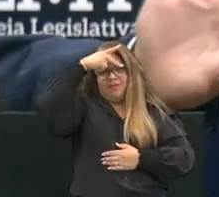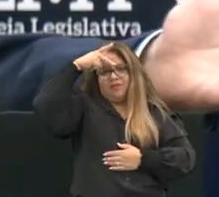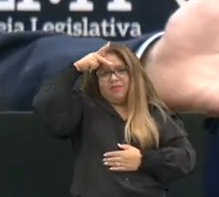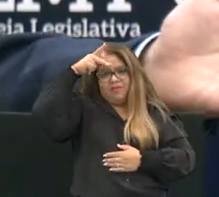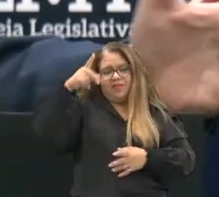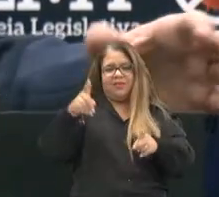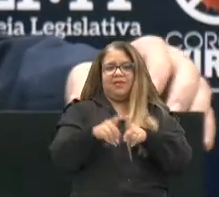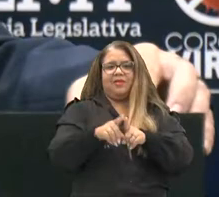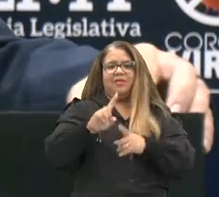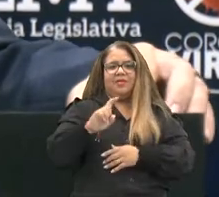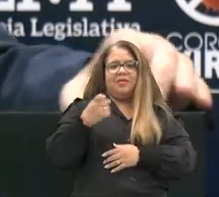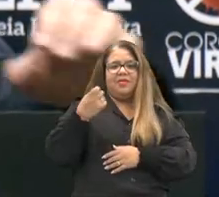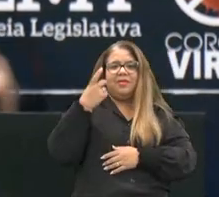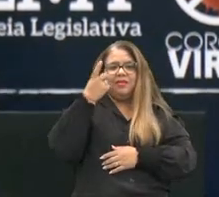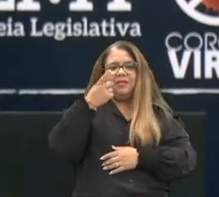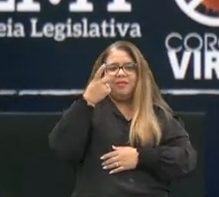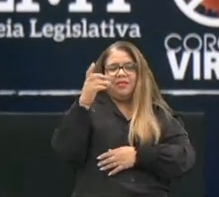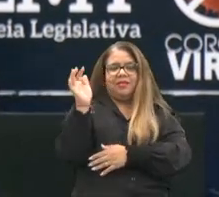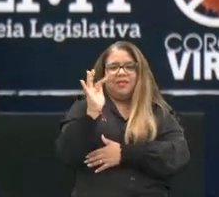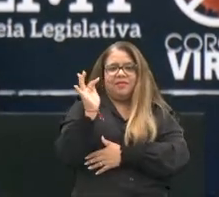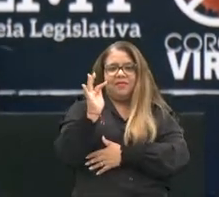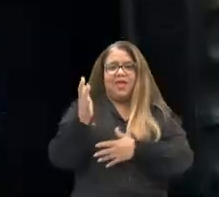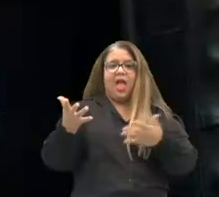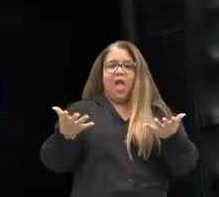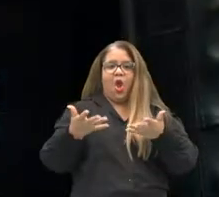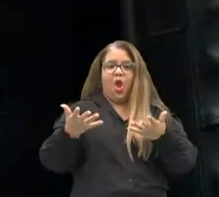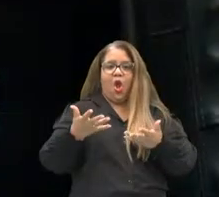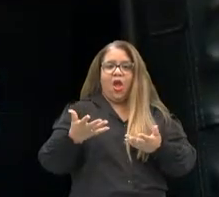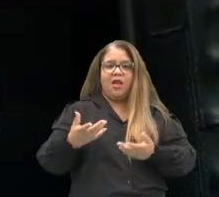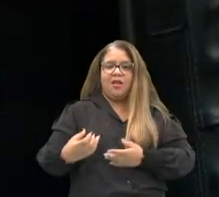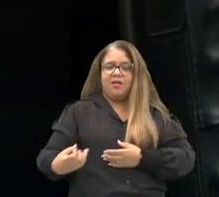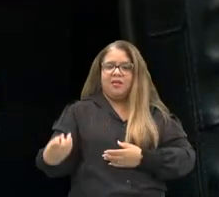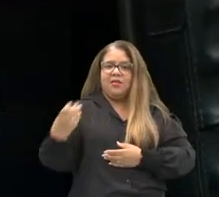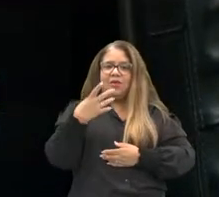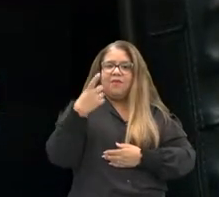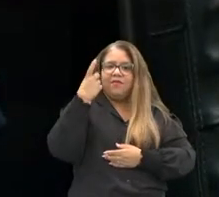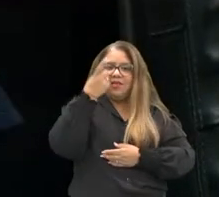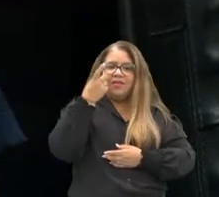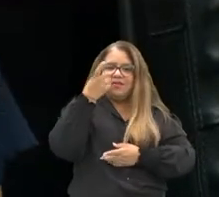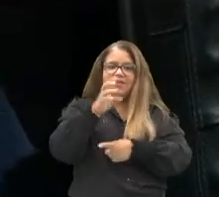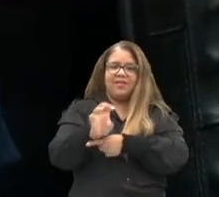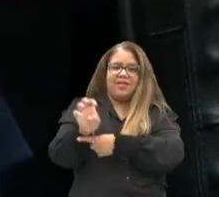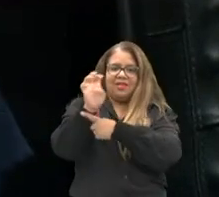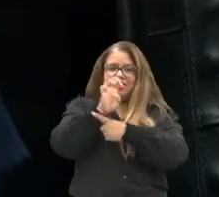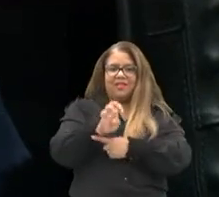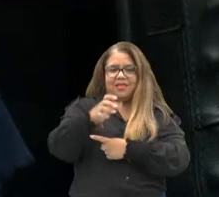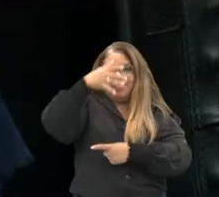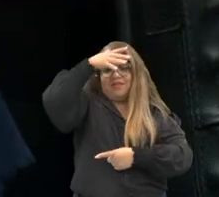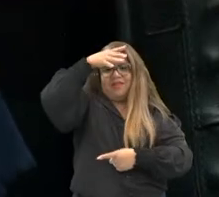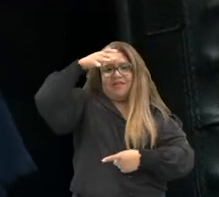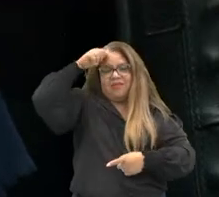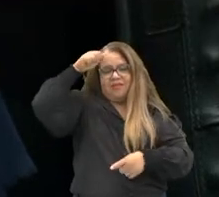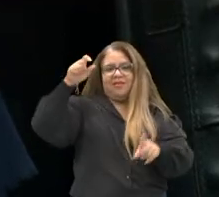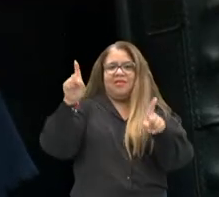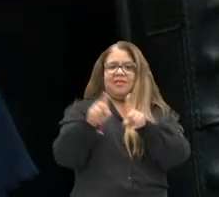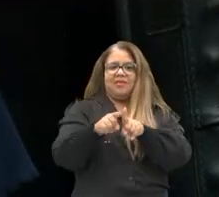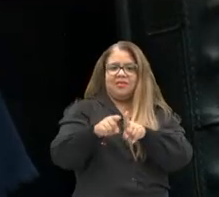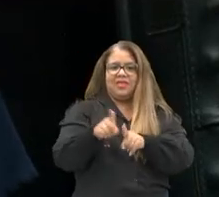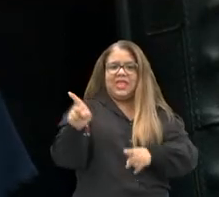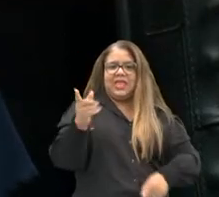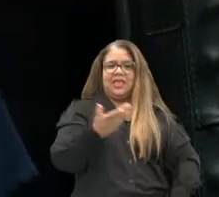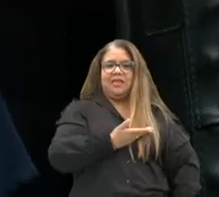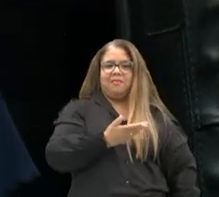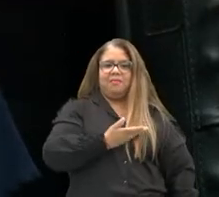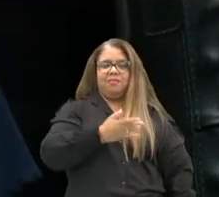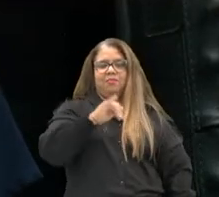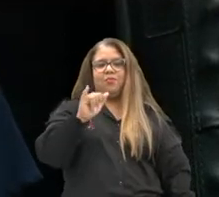ex-deputado federal e agora rejuvenescido deputado estadual pelo Estado de Mato Grosso, caro amigo Júlio